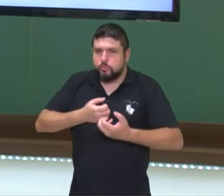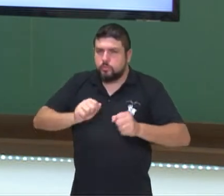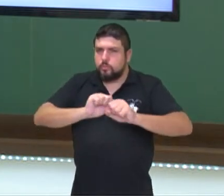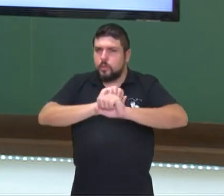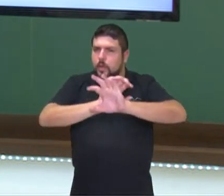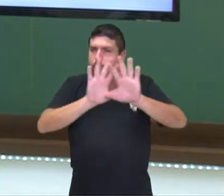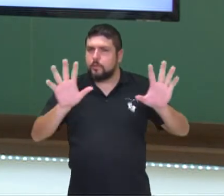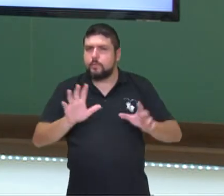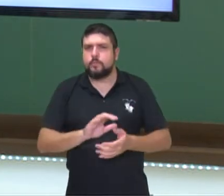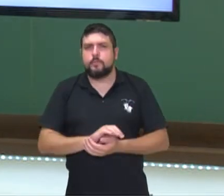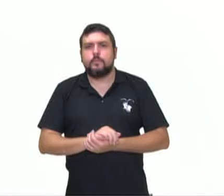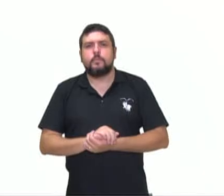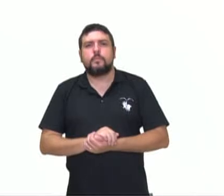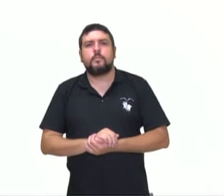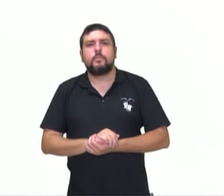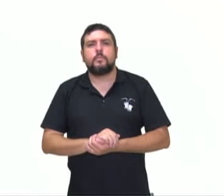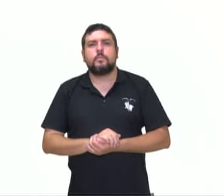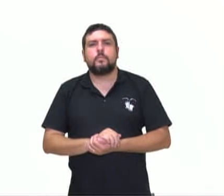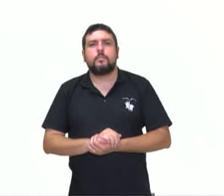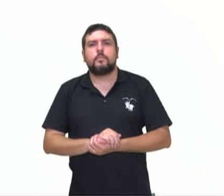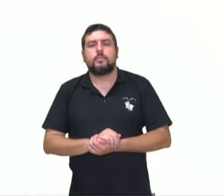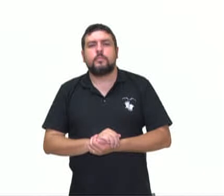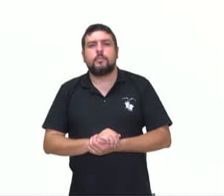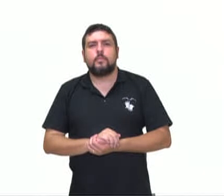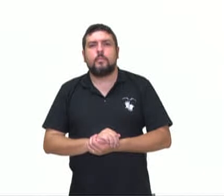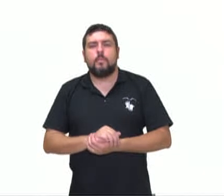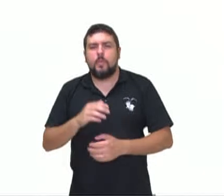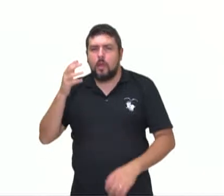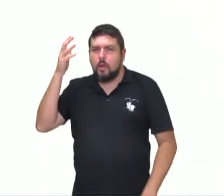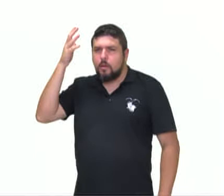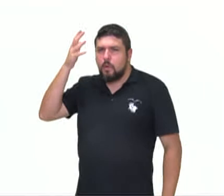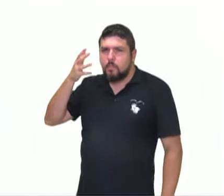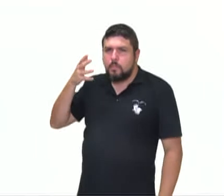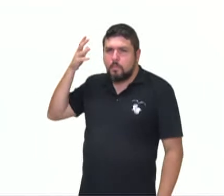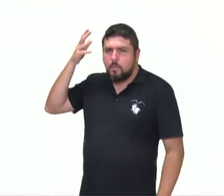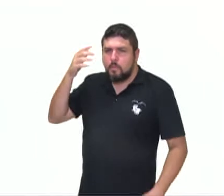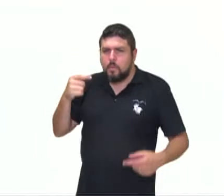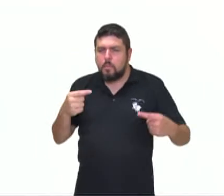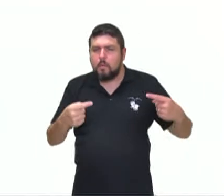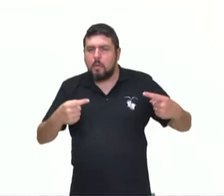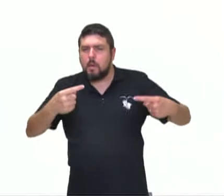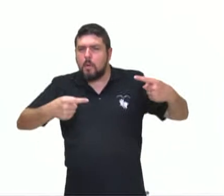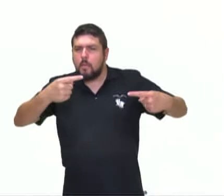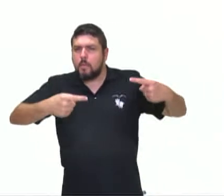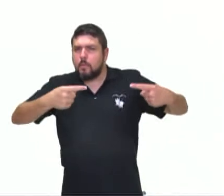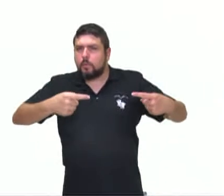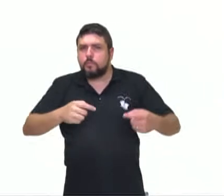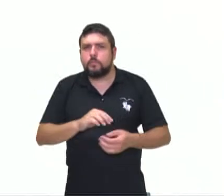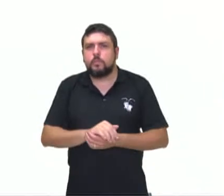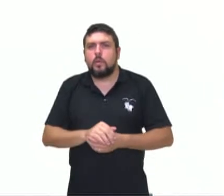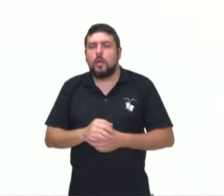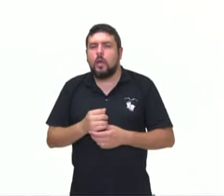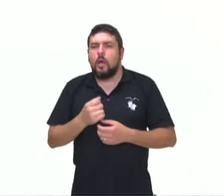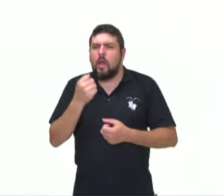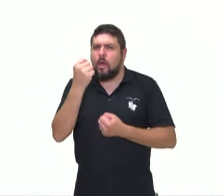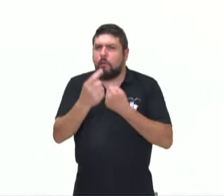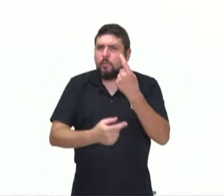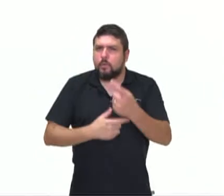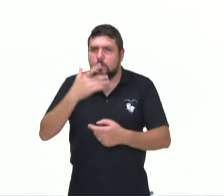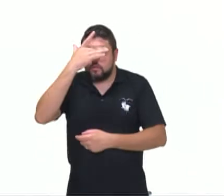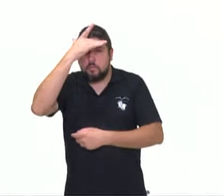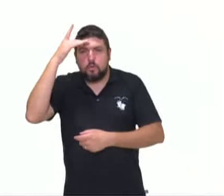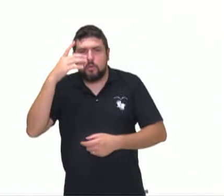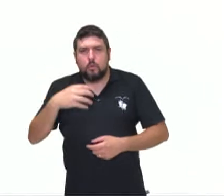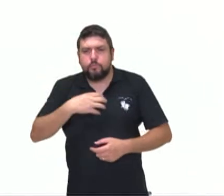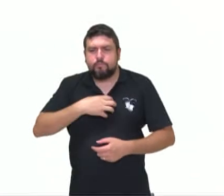fundamental. Os discursos, e quando nós falamos em discurso, muitas vezes as pessoas têm um medo, e agora vou ter que